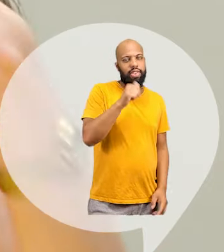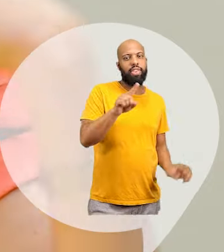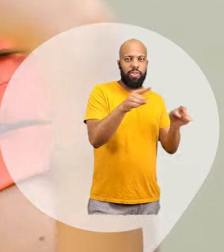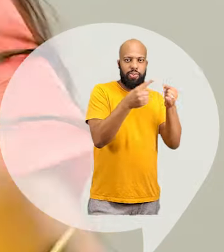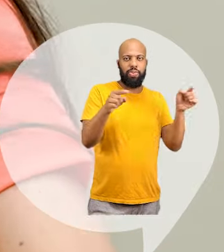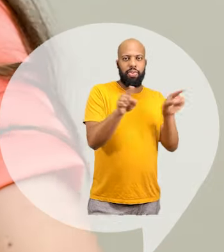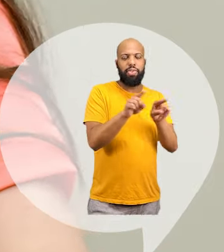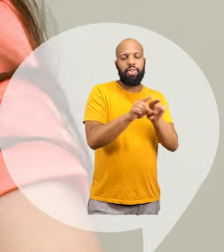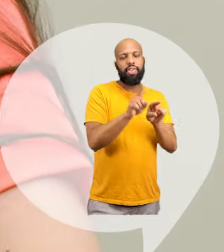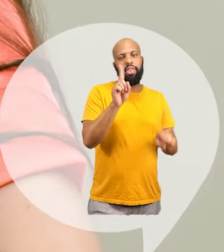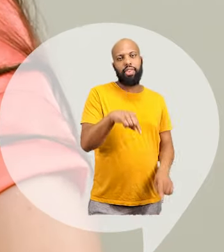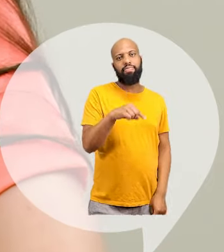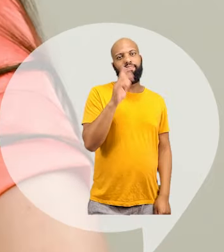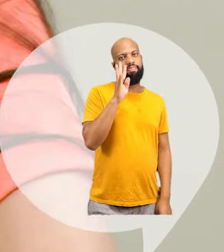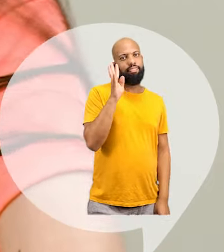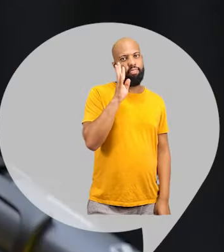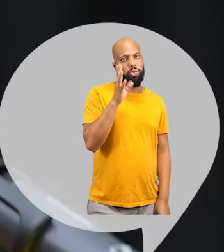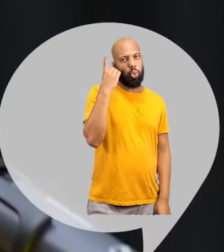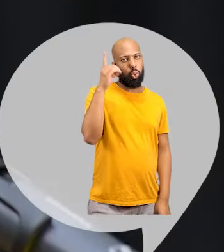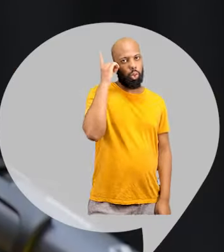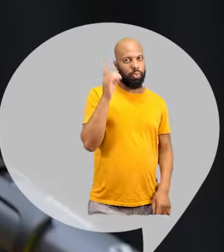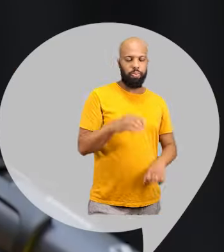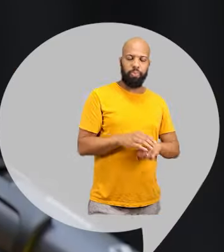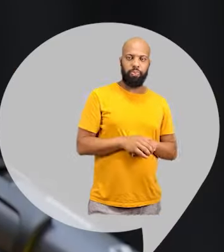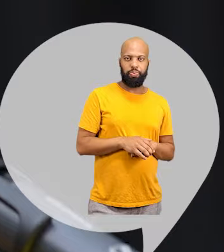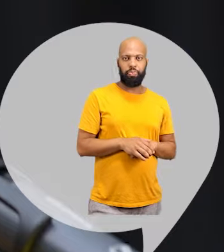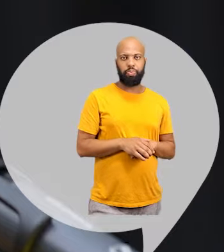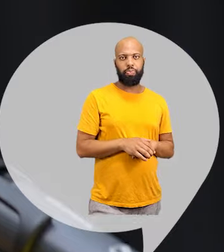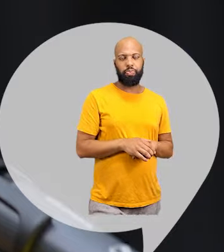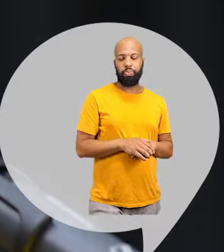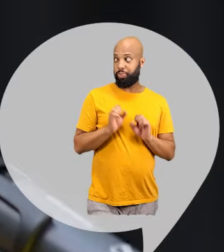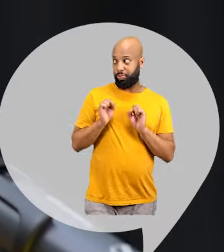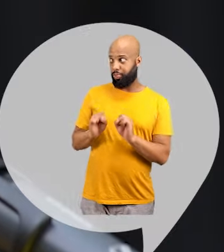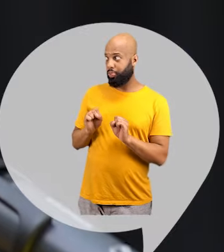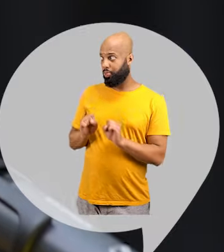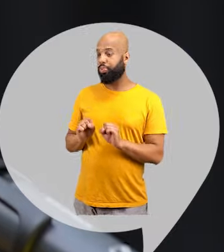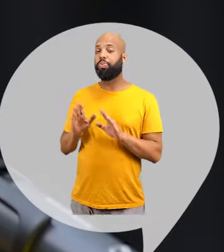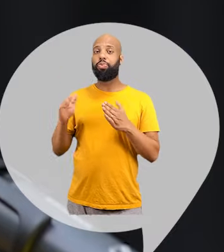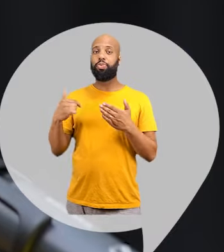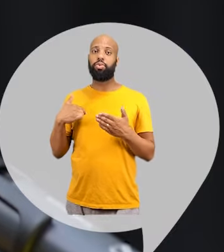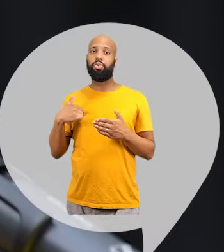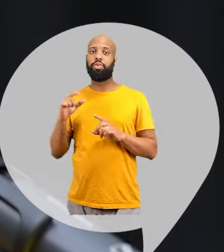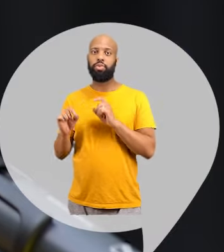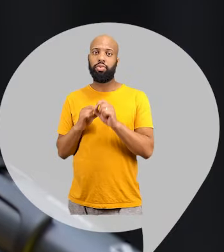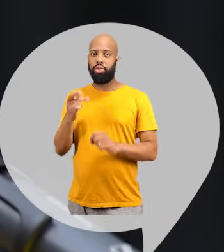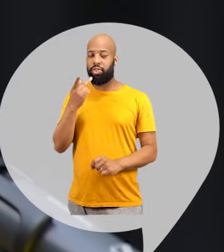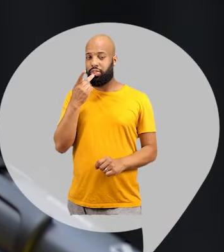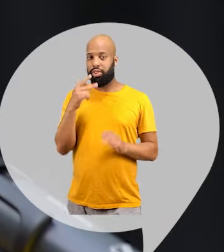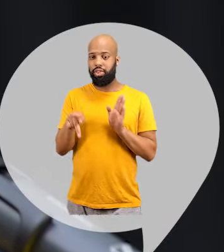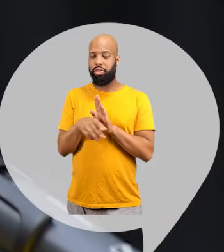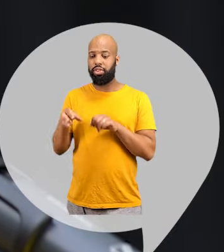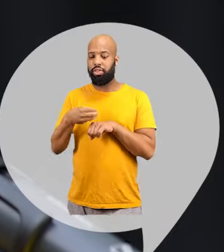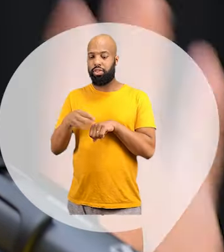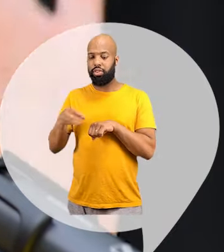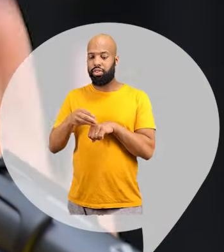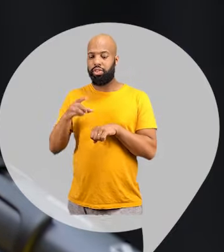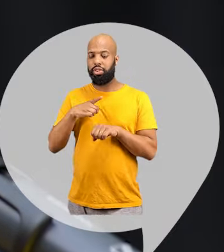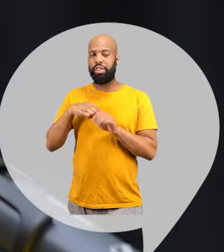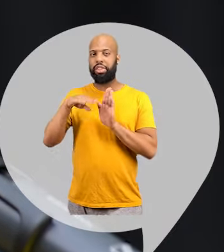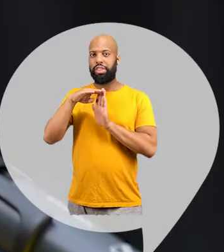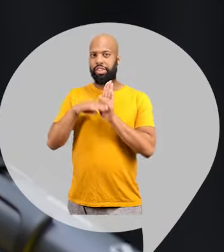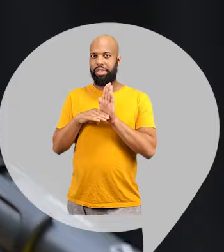Fofinha e é muitíssimo talentosa mas posso então falou de recomendação eu tenho